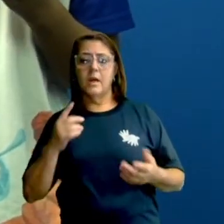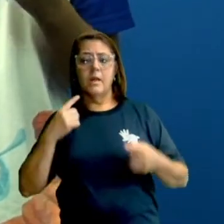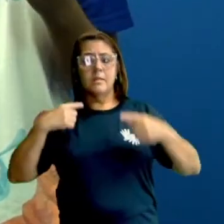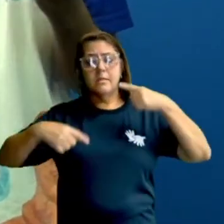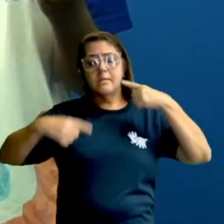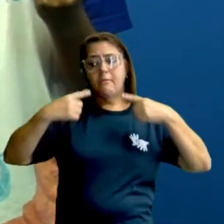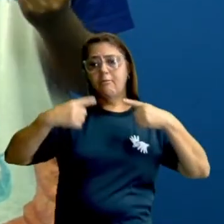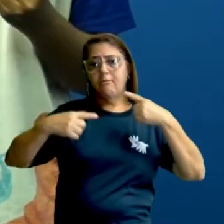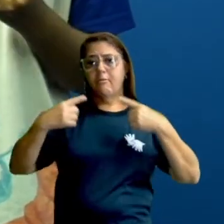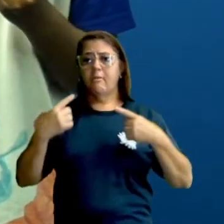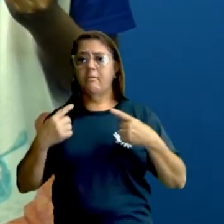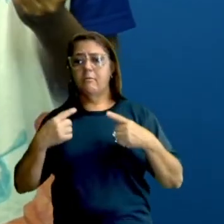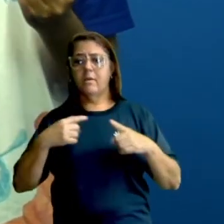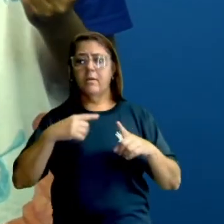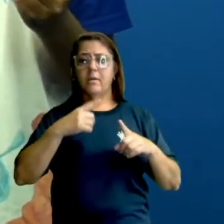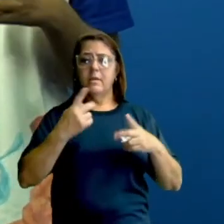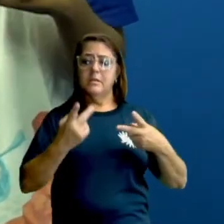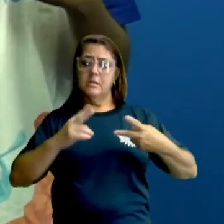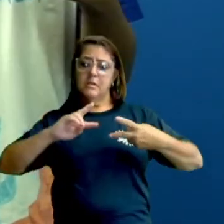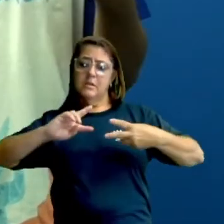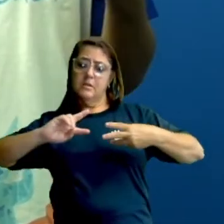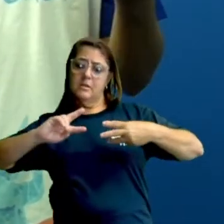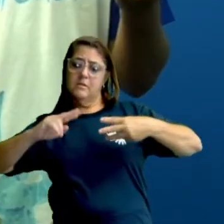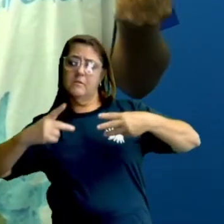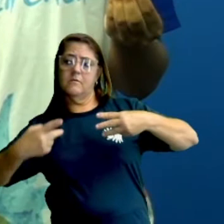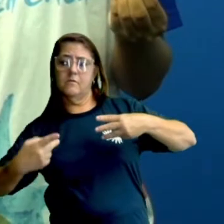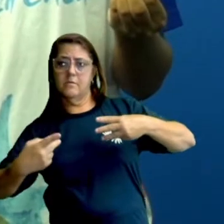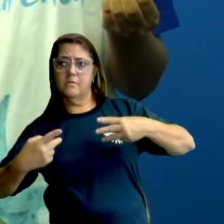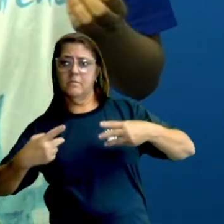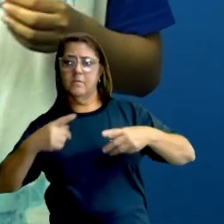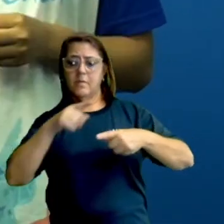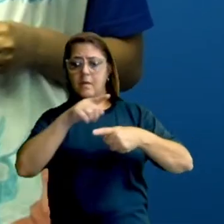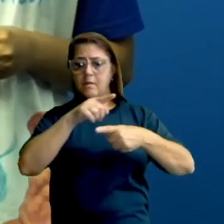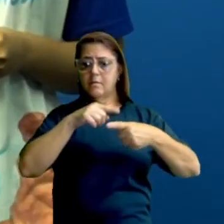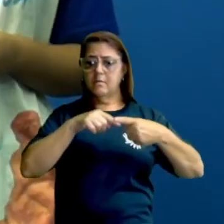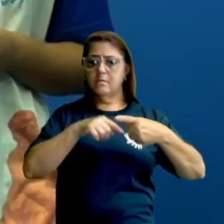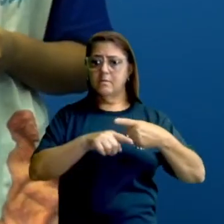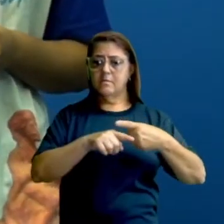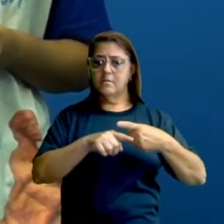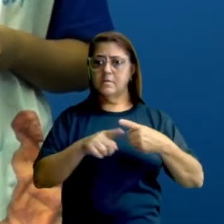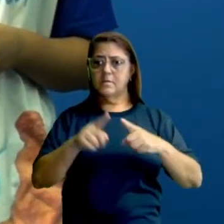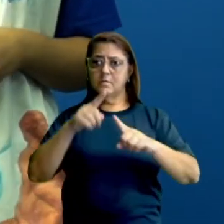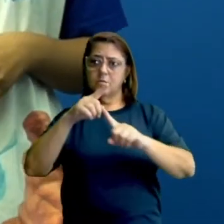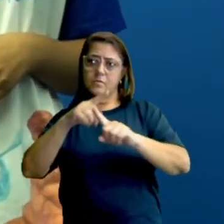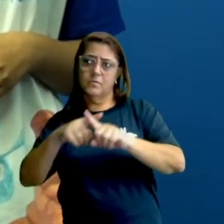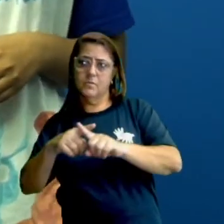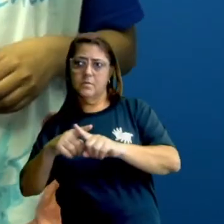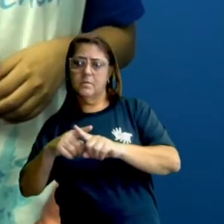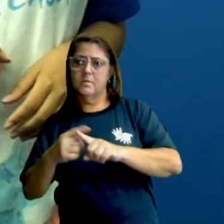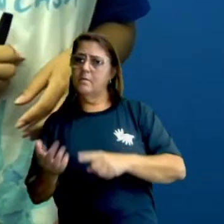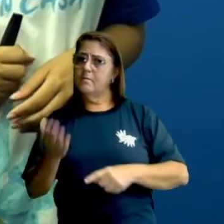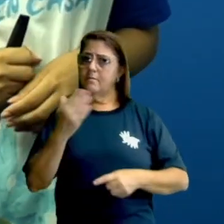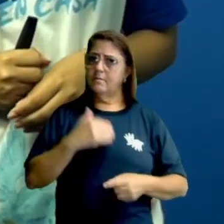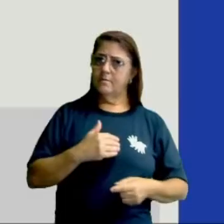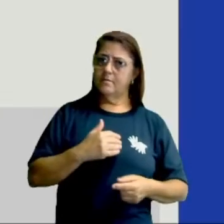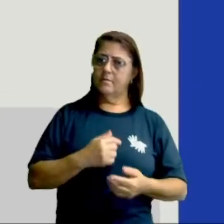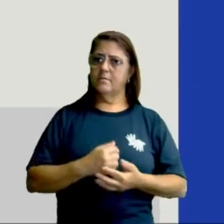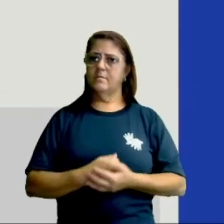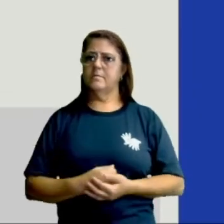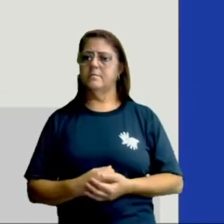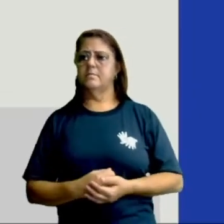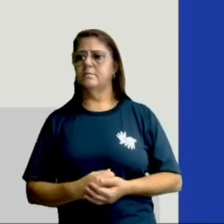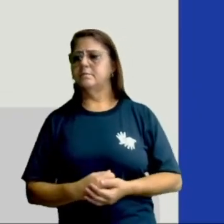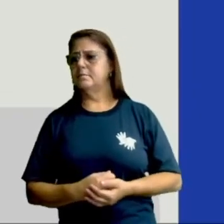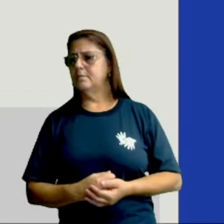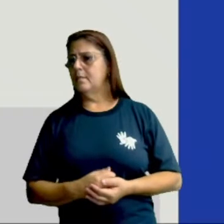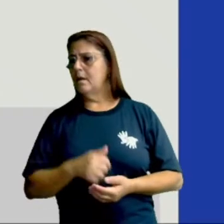dinâmica das operações inversas entre a divisão e a multiplicação. Vamos lá, acompanha na